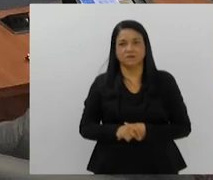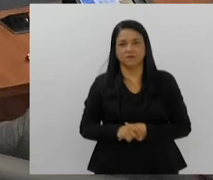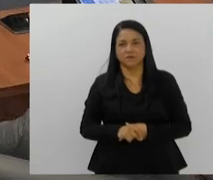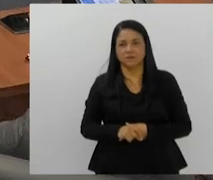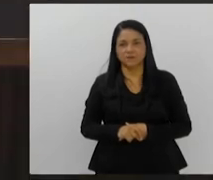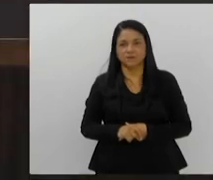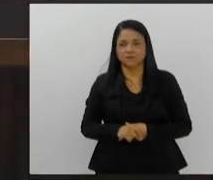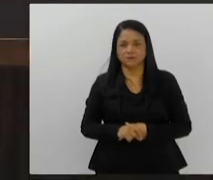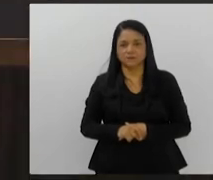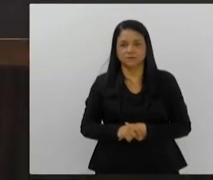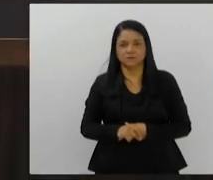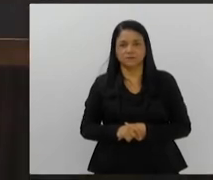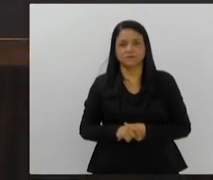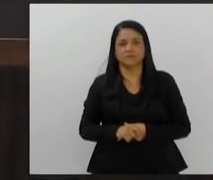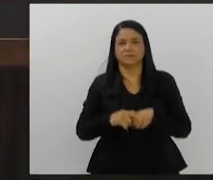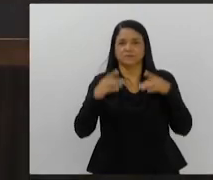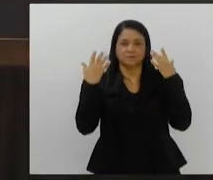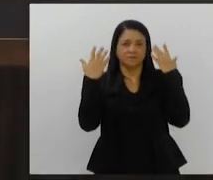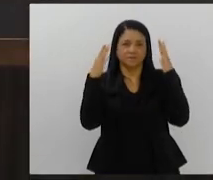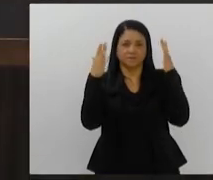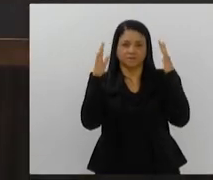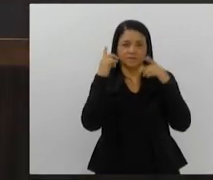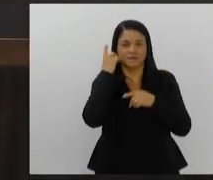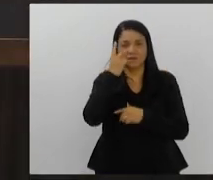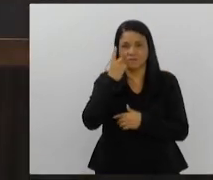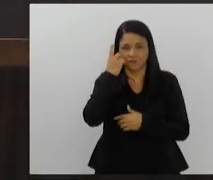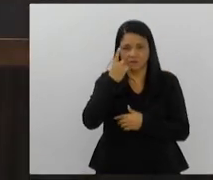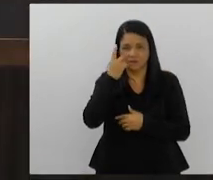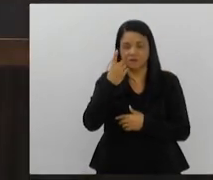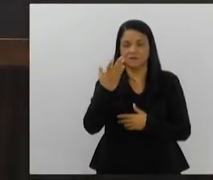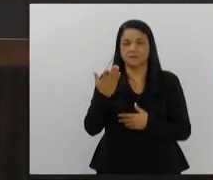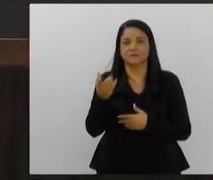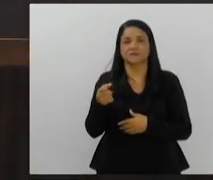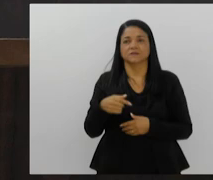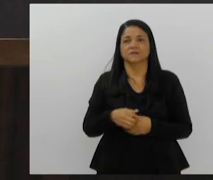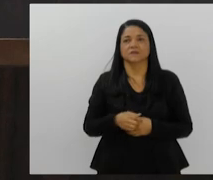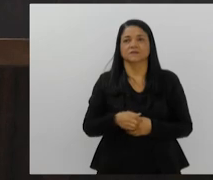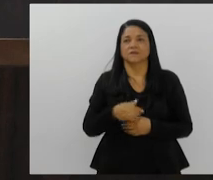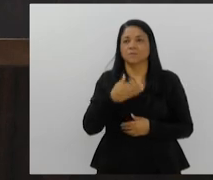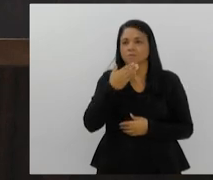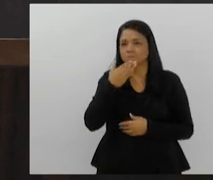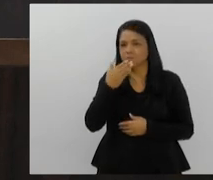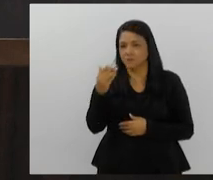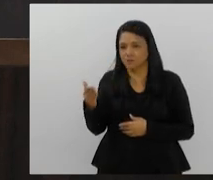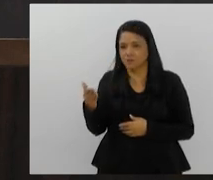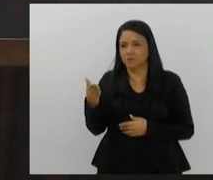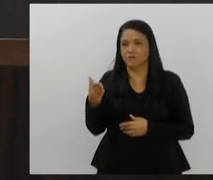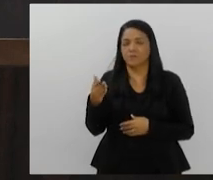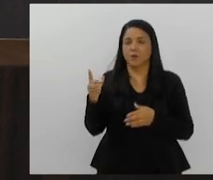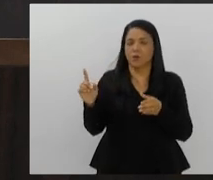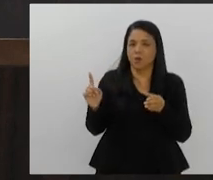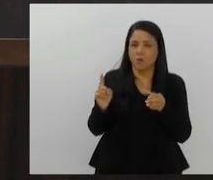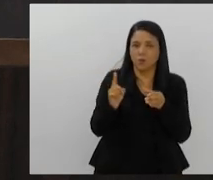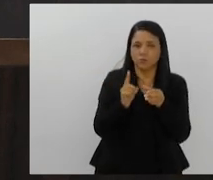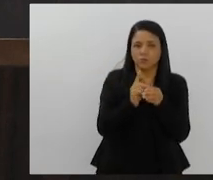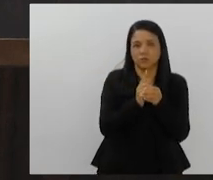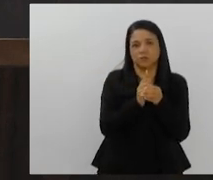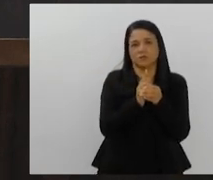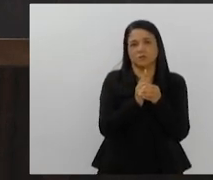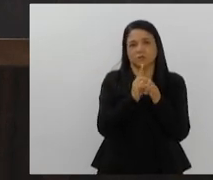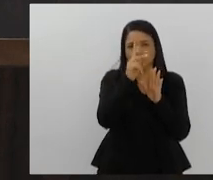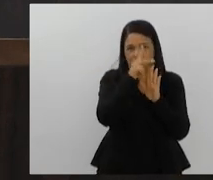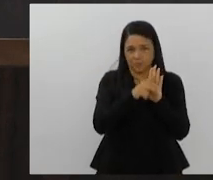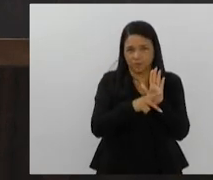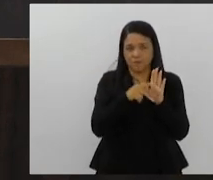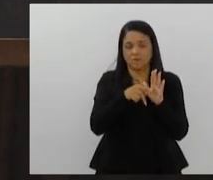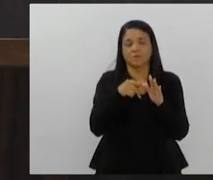Deputada Renata, parabéns. Gostaria de solicitar a Vossa Excelência se fosse possível abrir a coautoria para as deputadas da